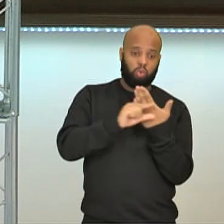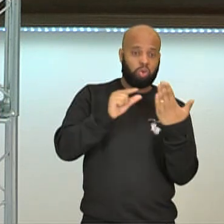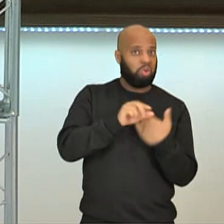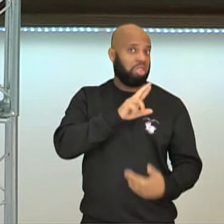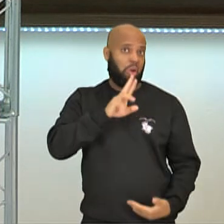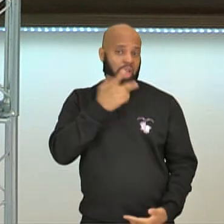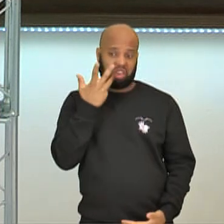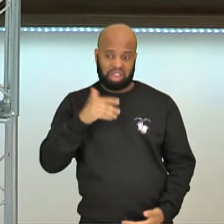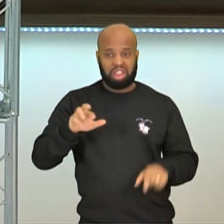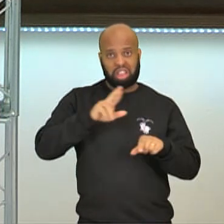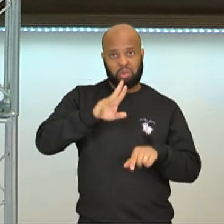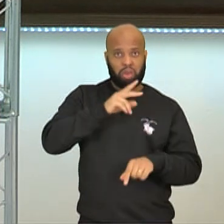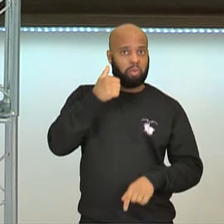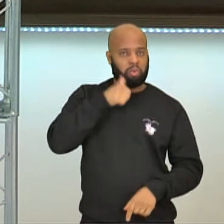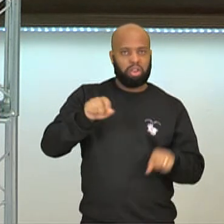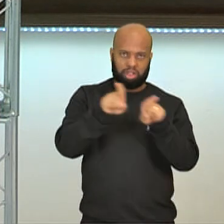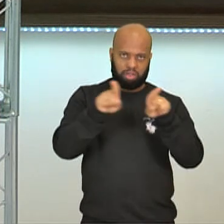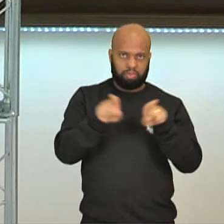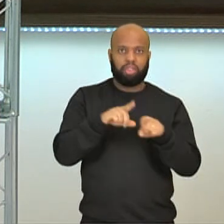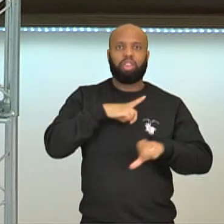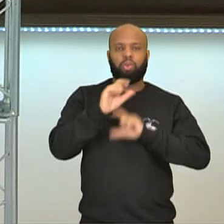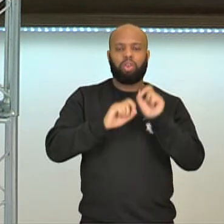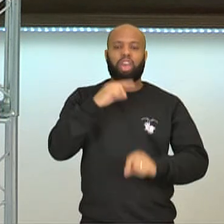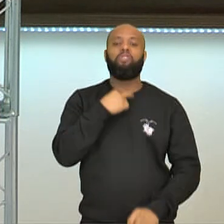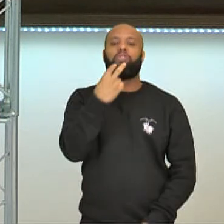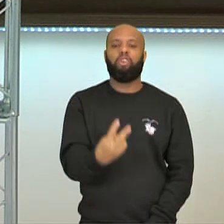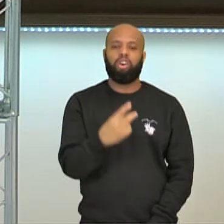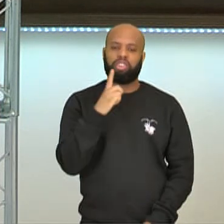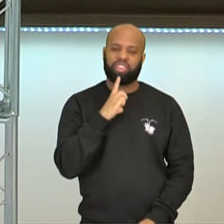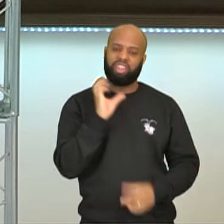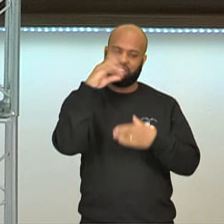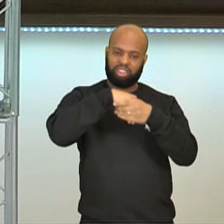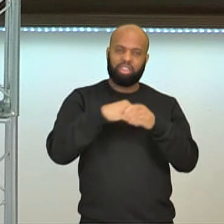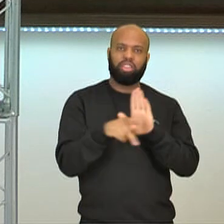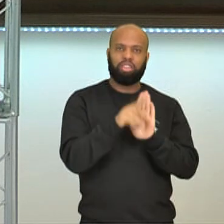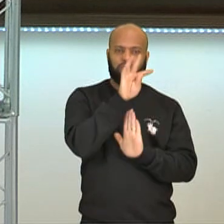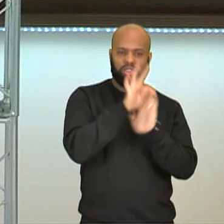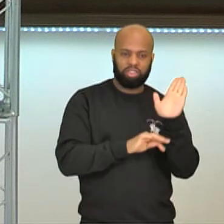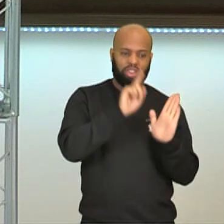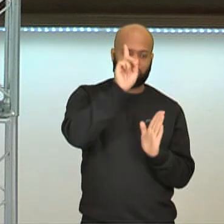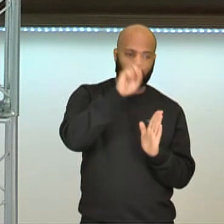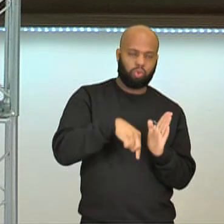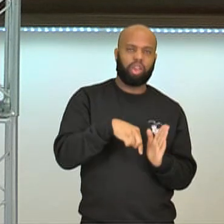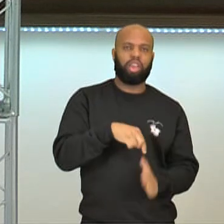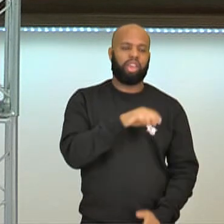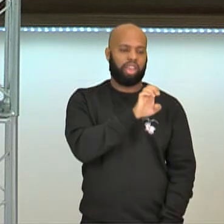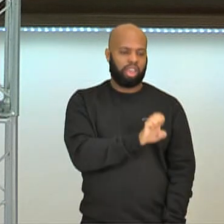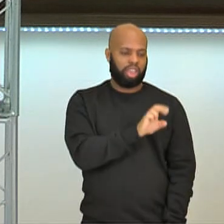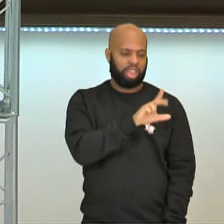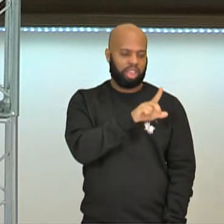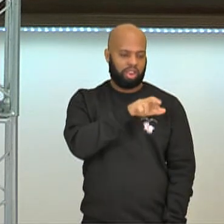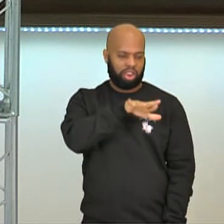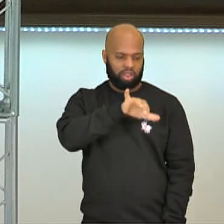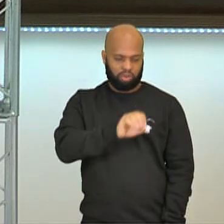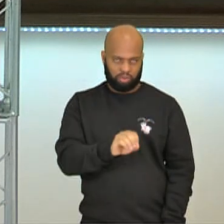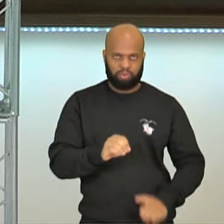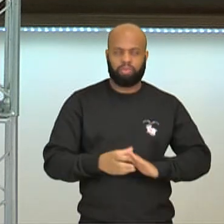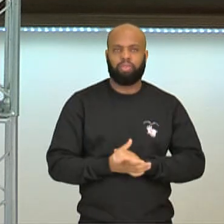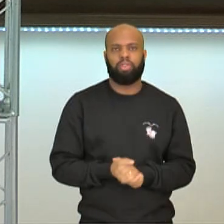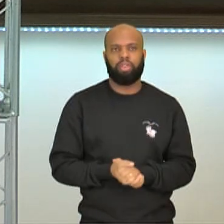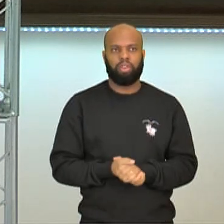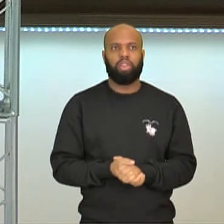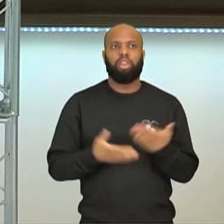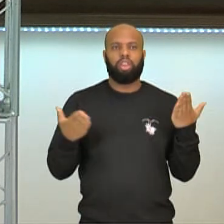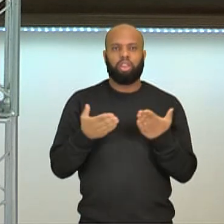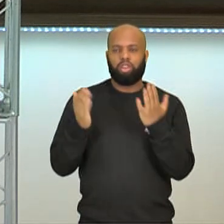e nem mulher. Então, nós temos ali uma voz que ganha vida por meio do poema.